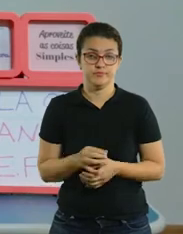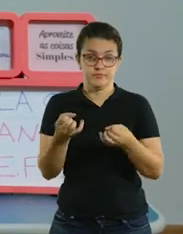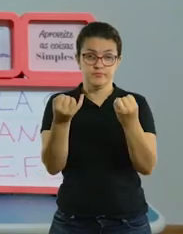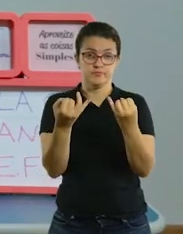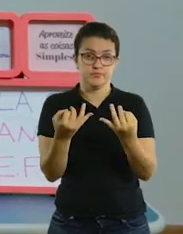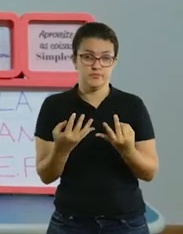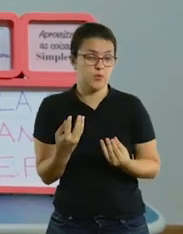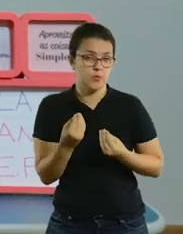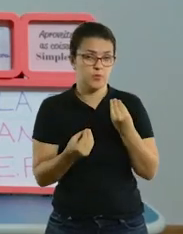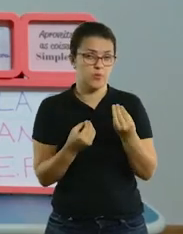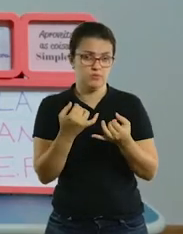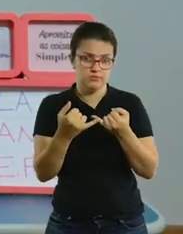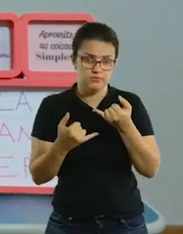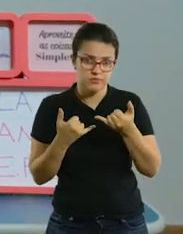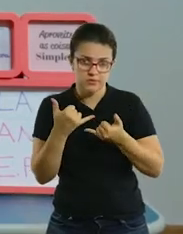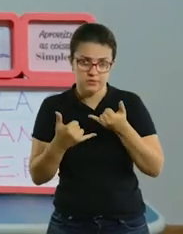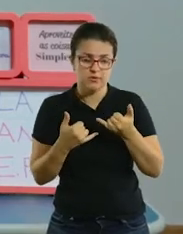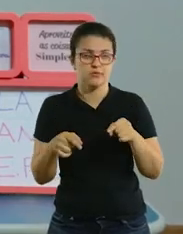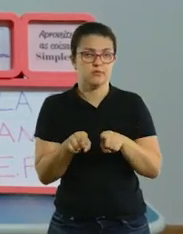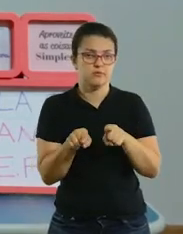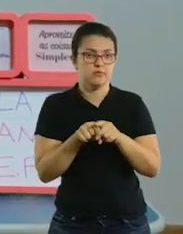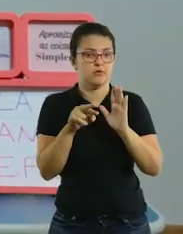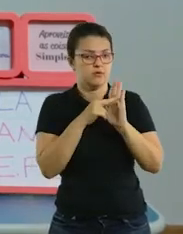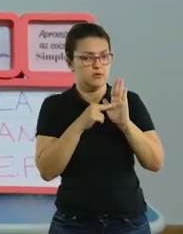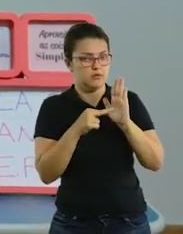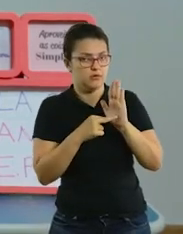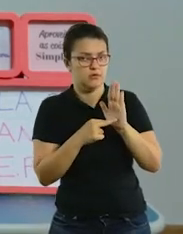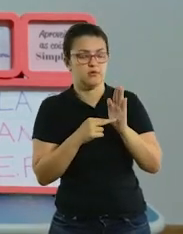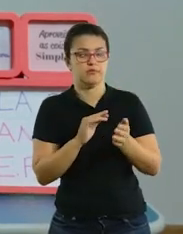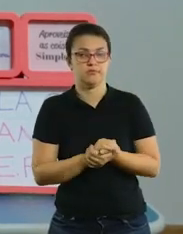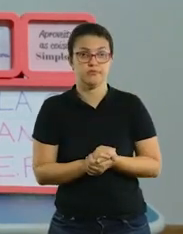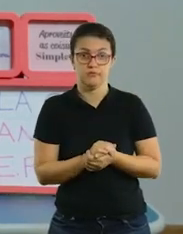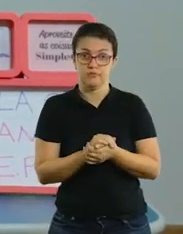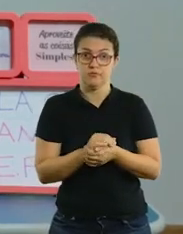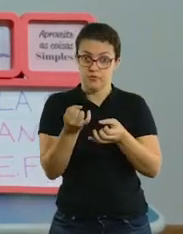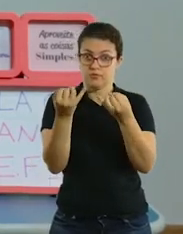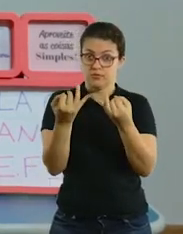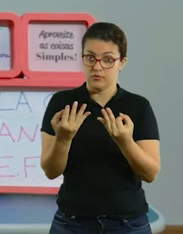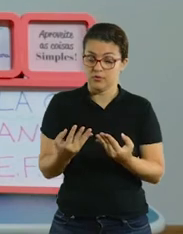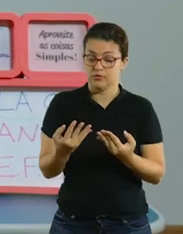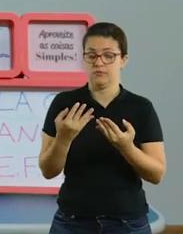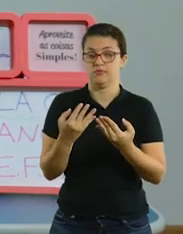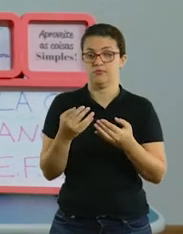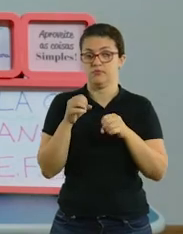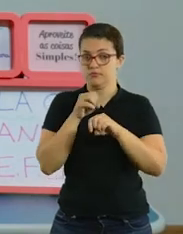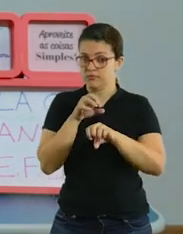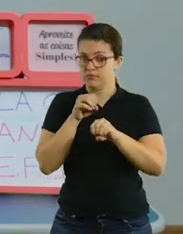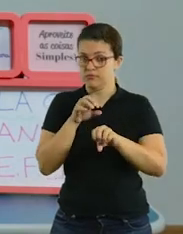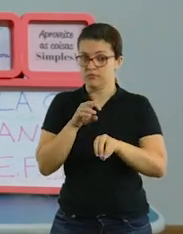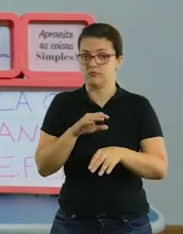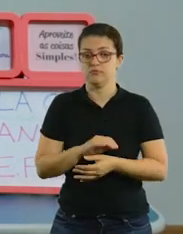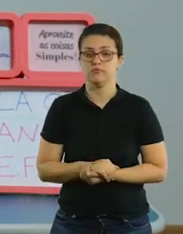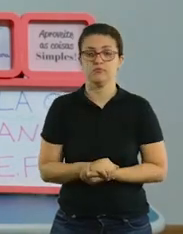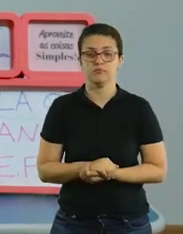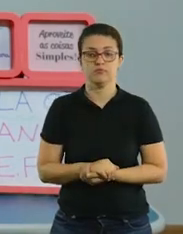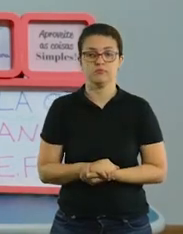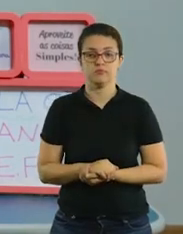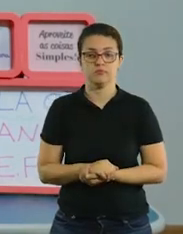Aqui está a explicação e as regras do jogo, porém eu vou ensinar vocês aqui.